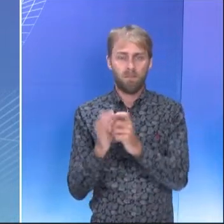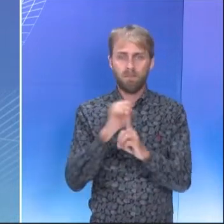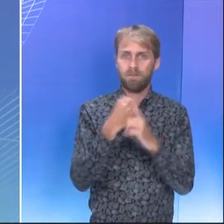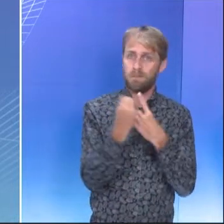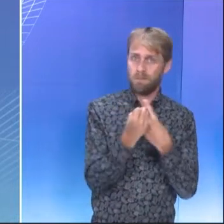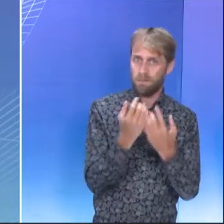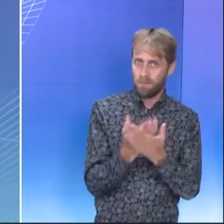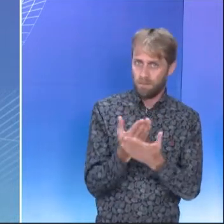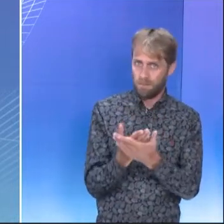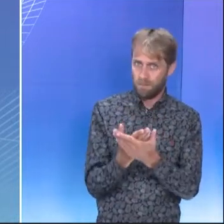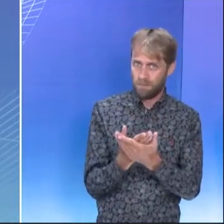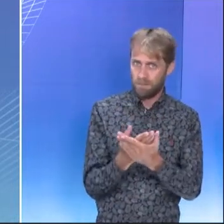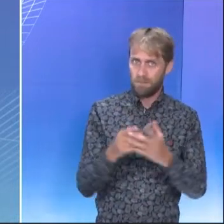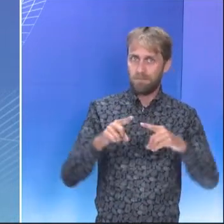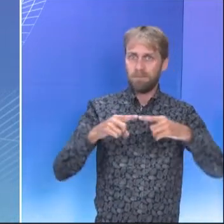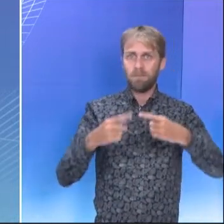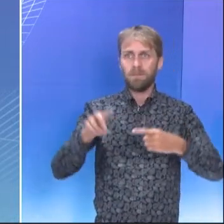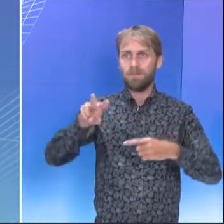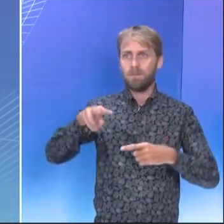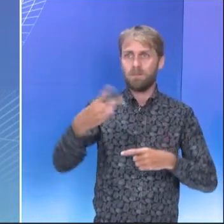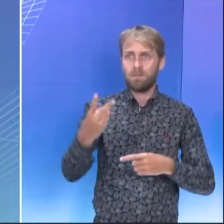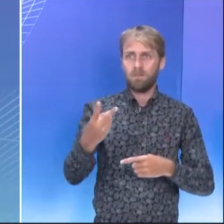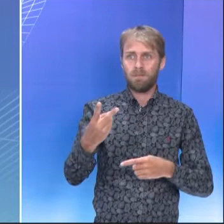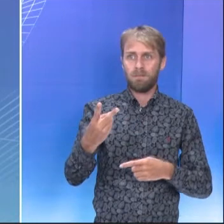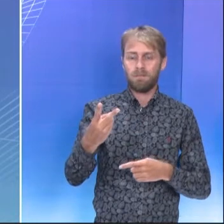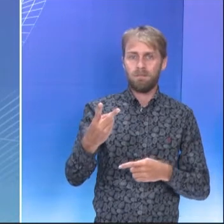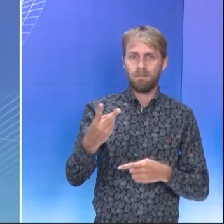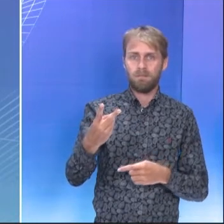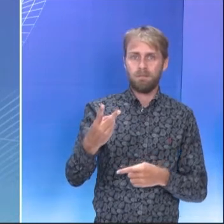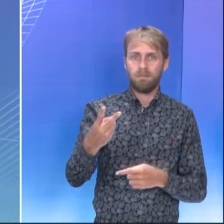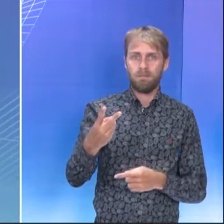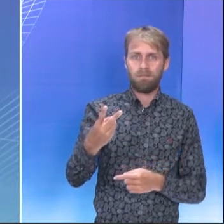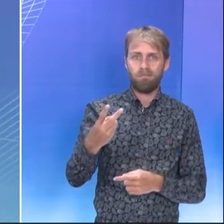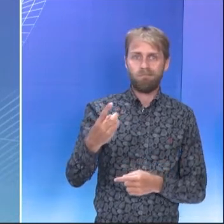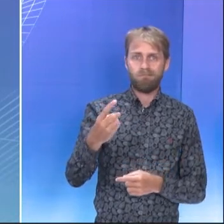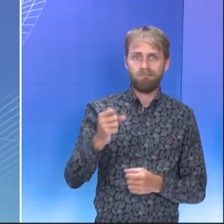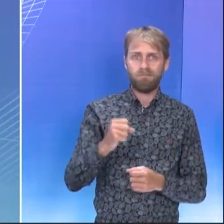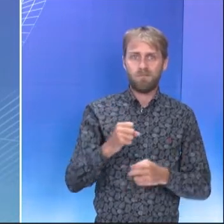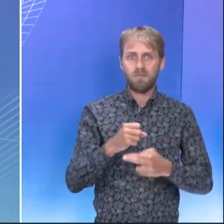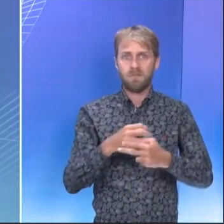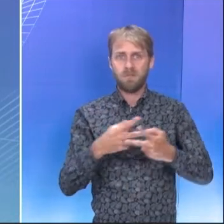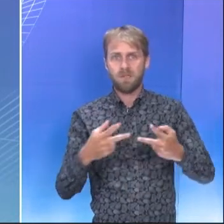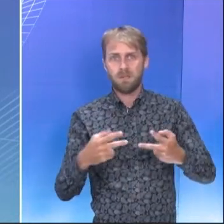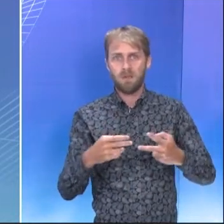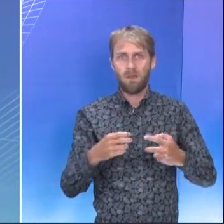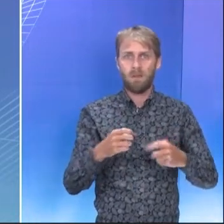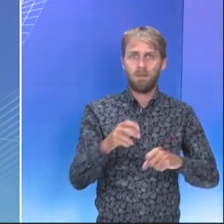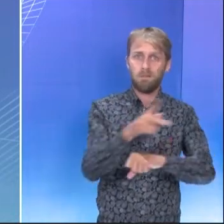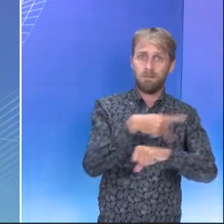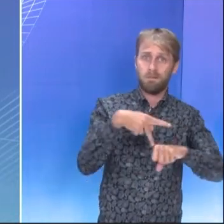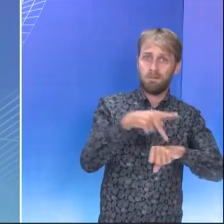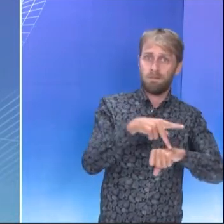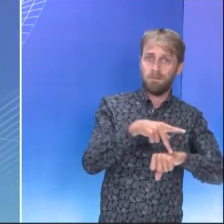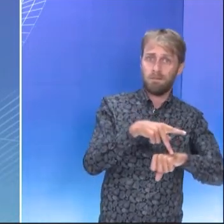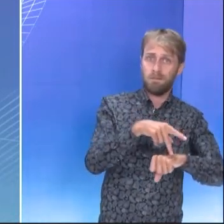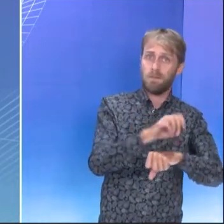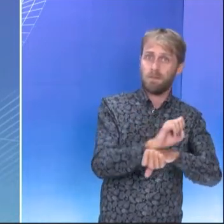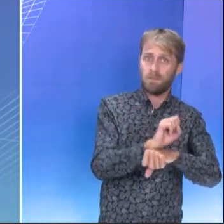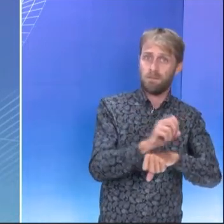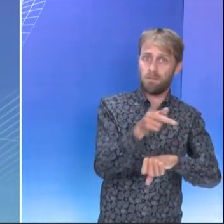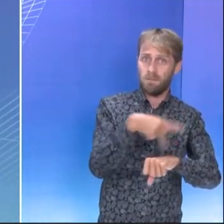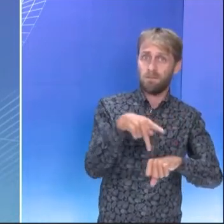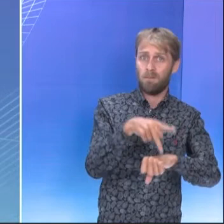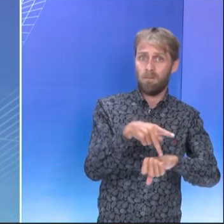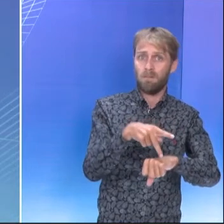sociologia, mas ele está contrapondo aqui a questão do Estado Nacional. que é, como eu falei